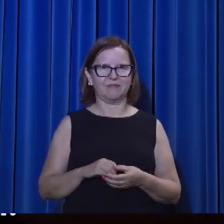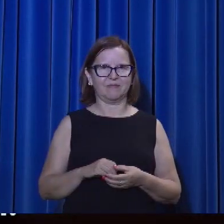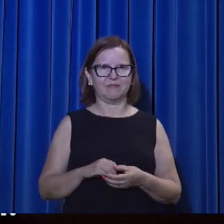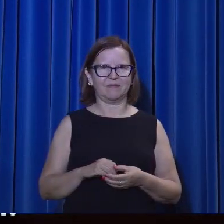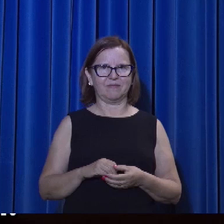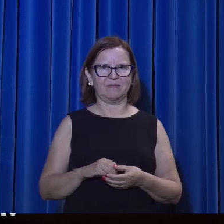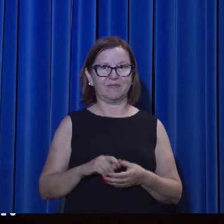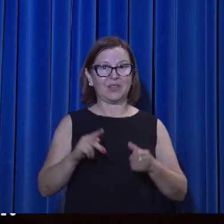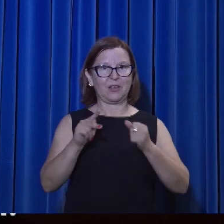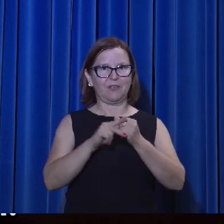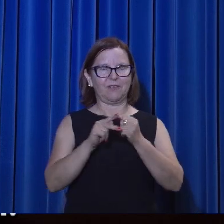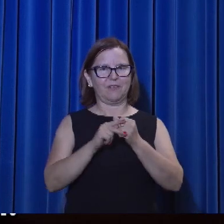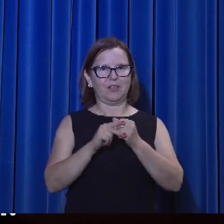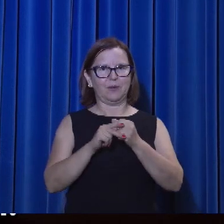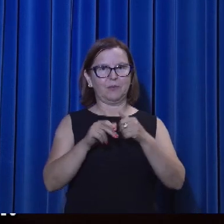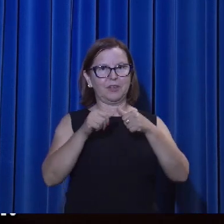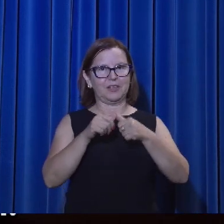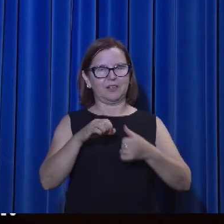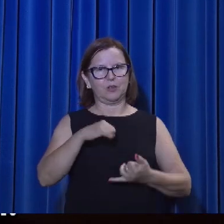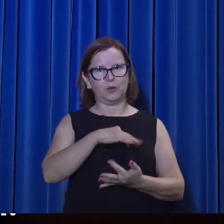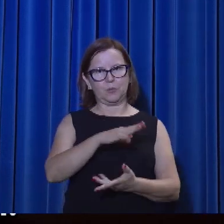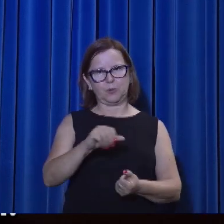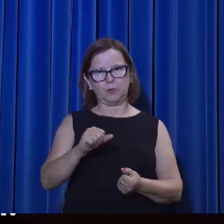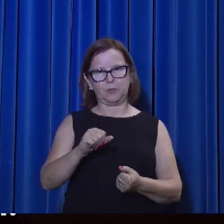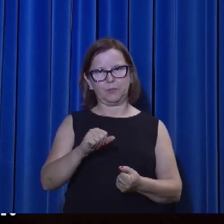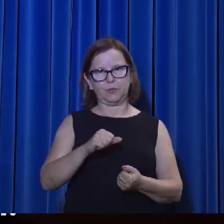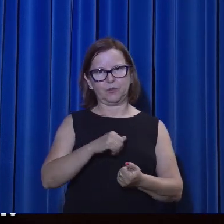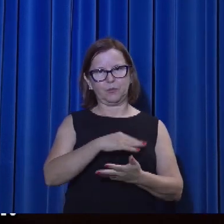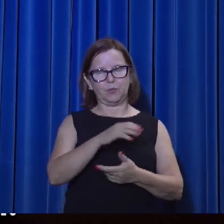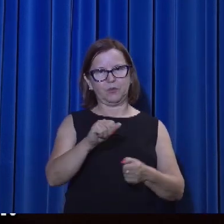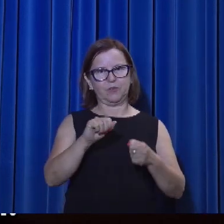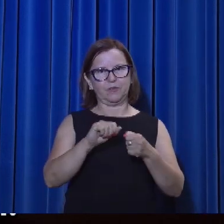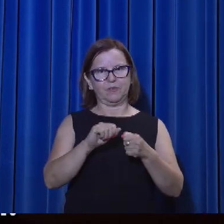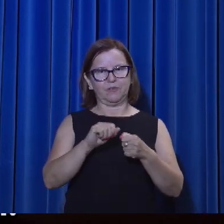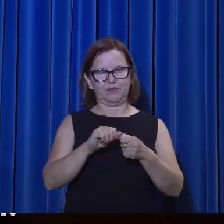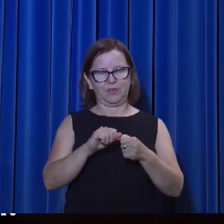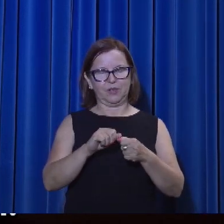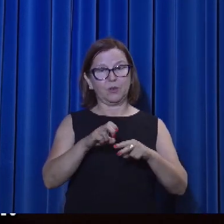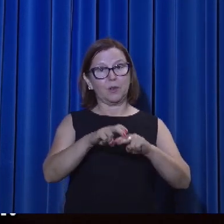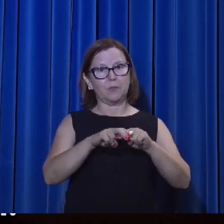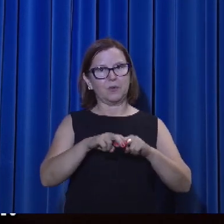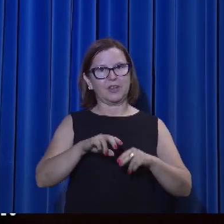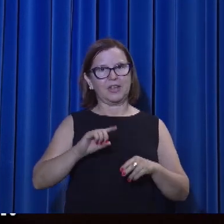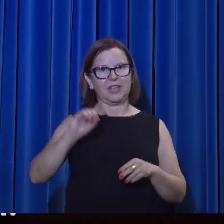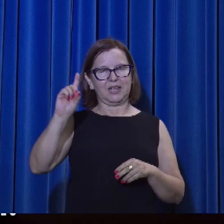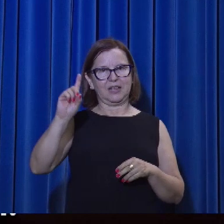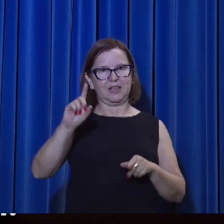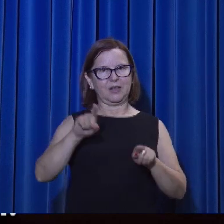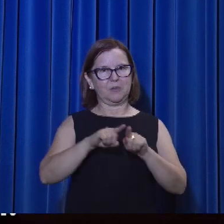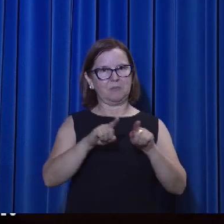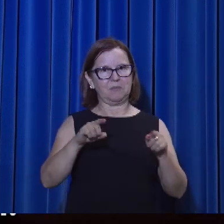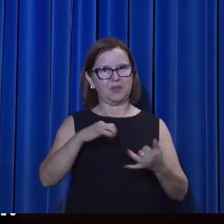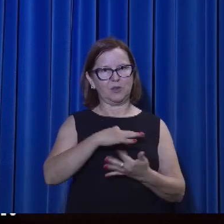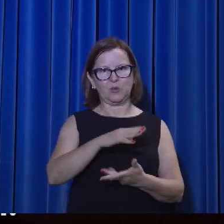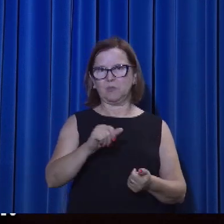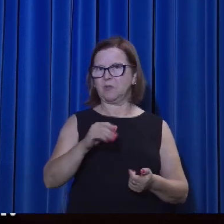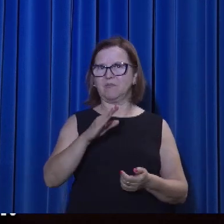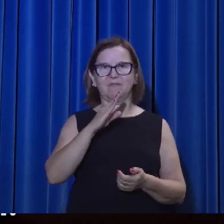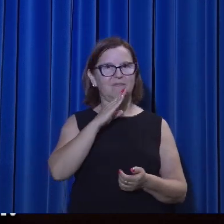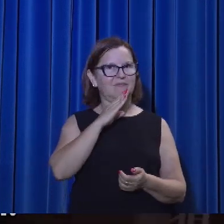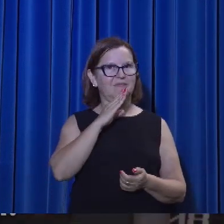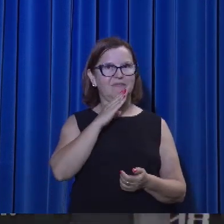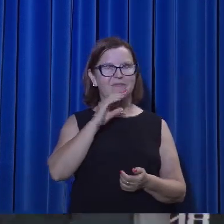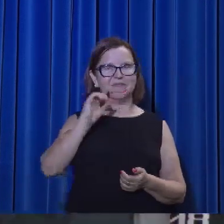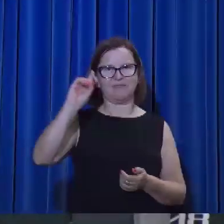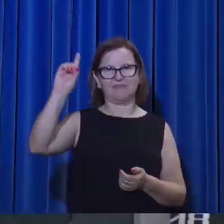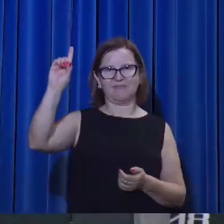O Verbo estava no mundo. O mundo foi feito por intermédio dele, mas o mundo não o conheceu.